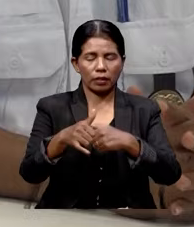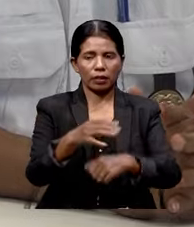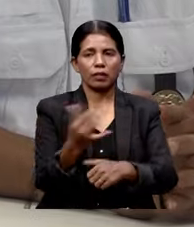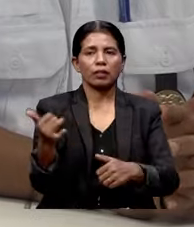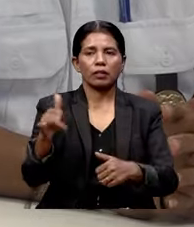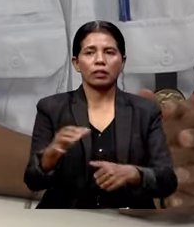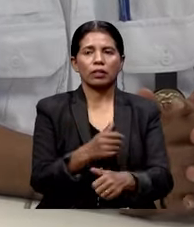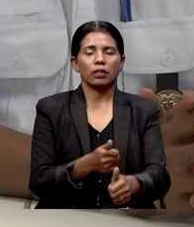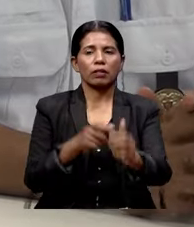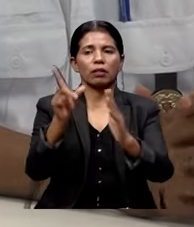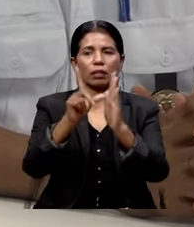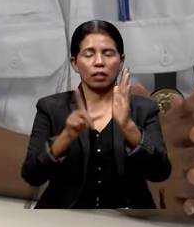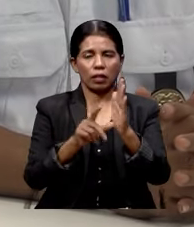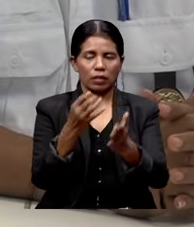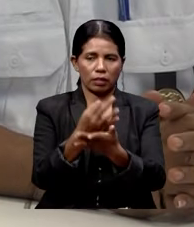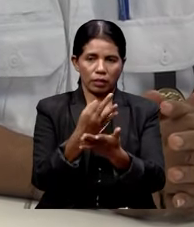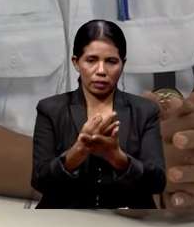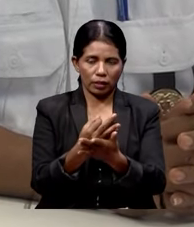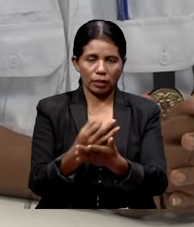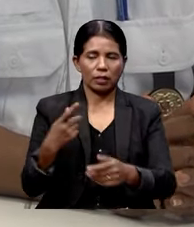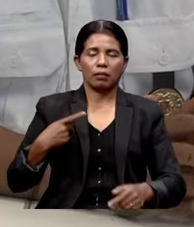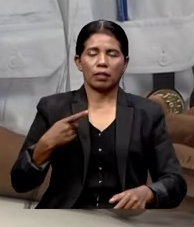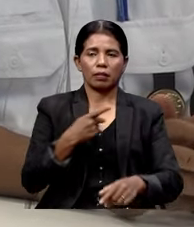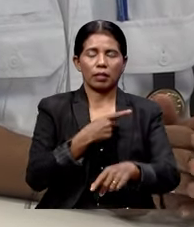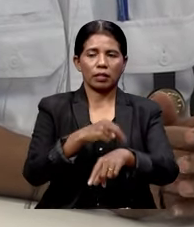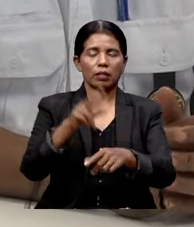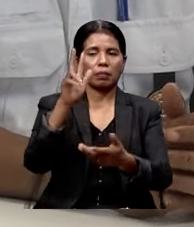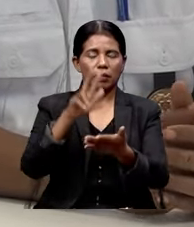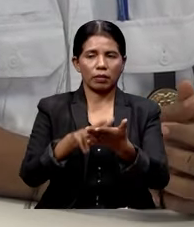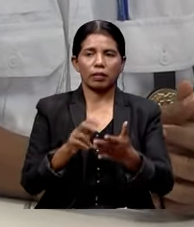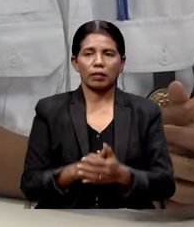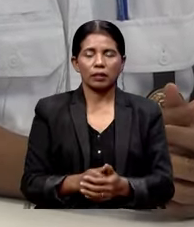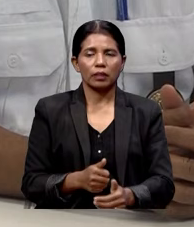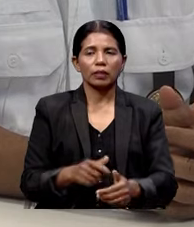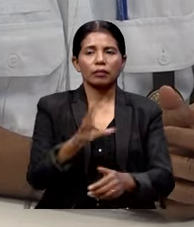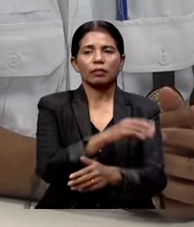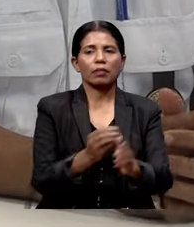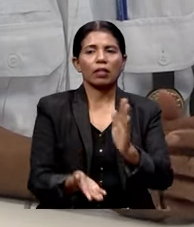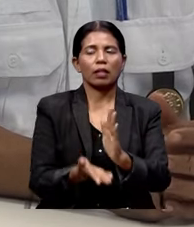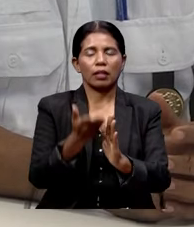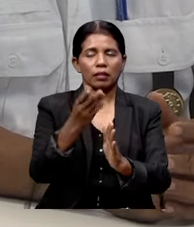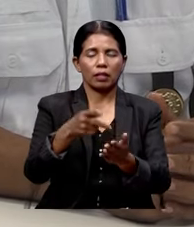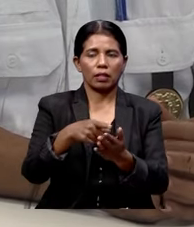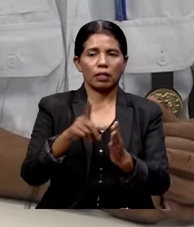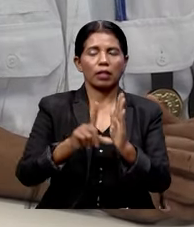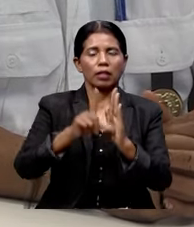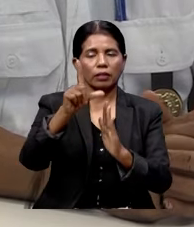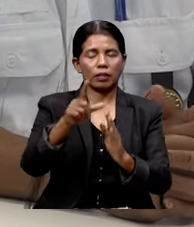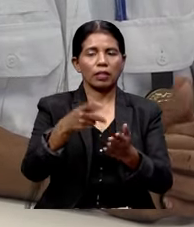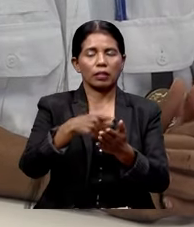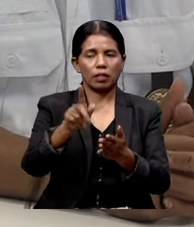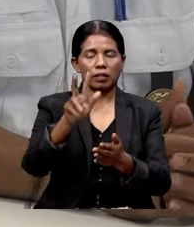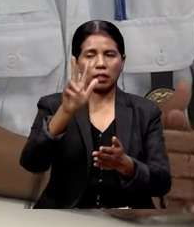nene ter lei orçamento. O Parlamento Nacional aprova, né? Cada litro ida tem que aplicar $3.